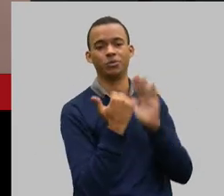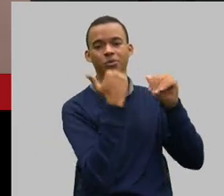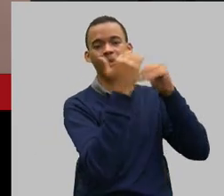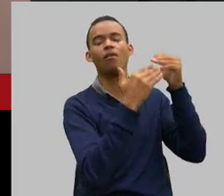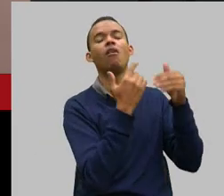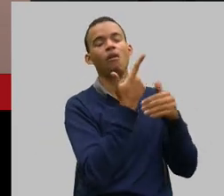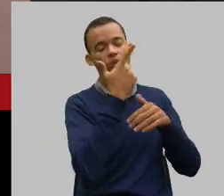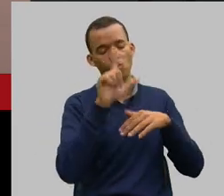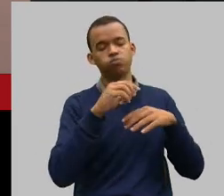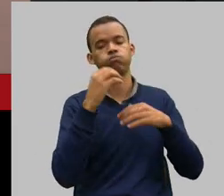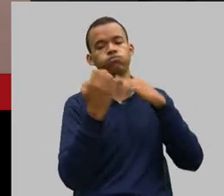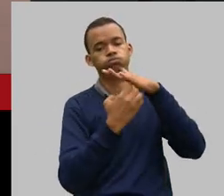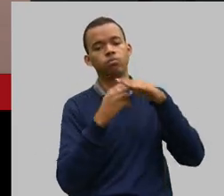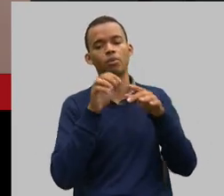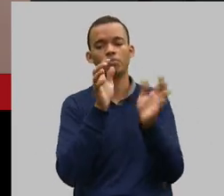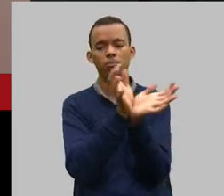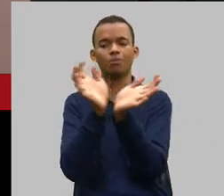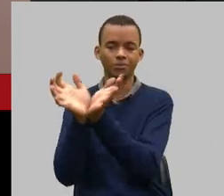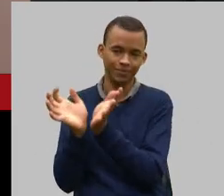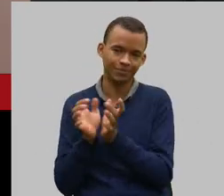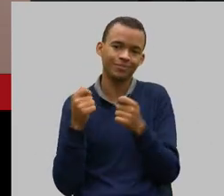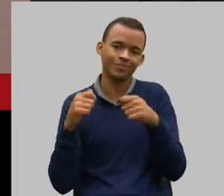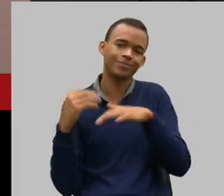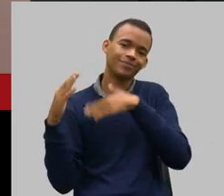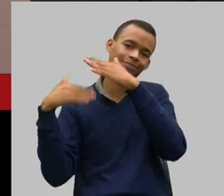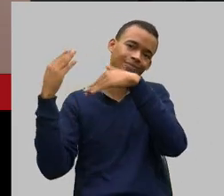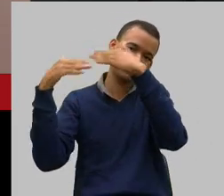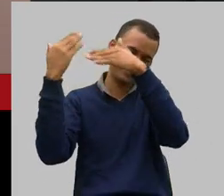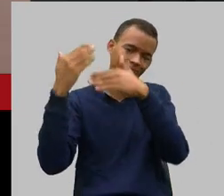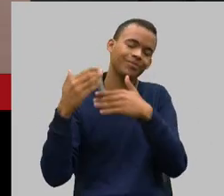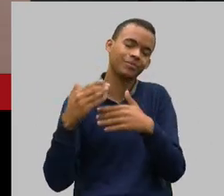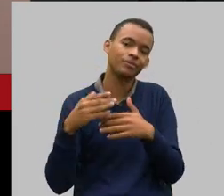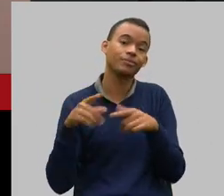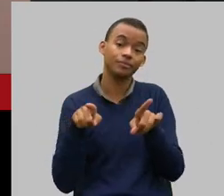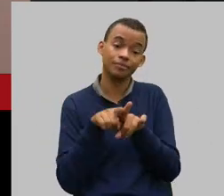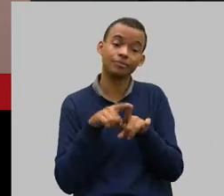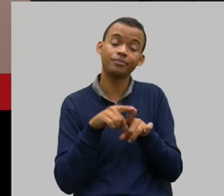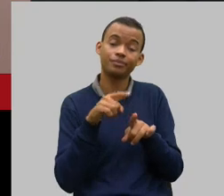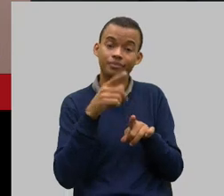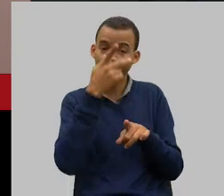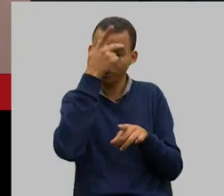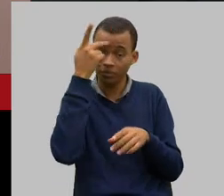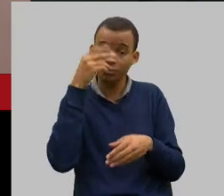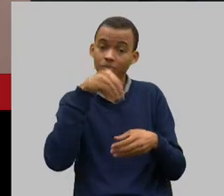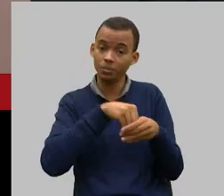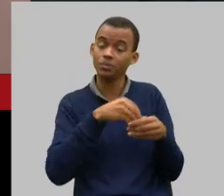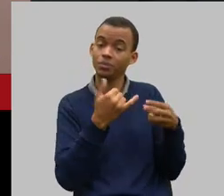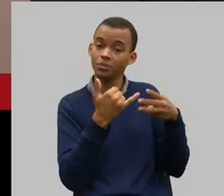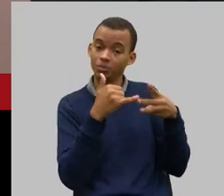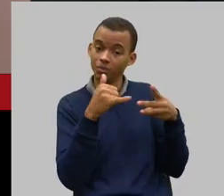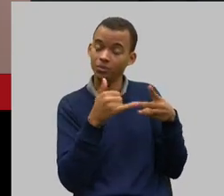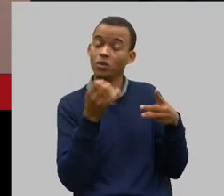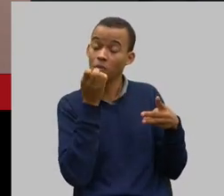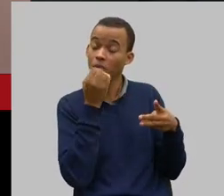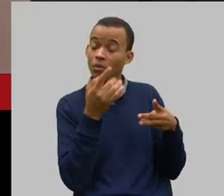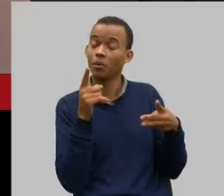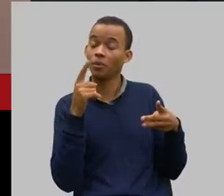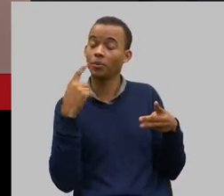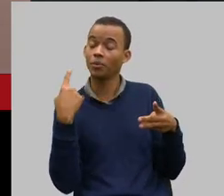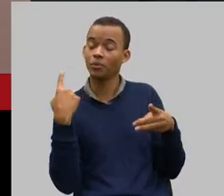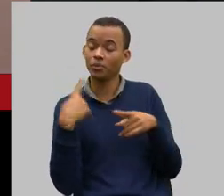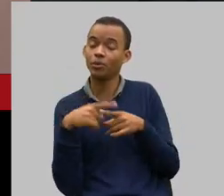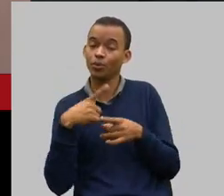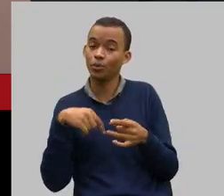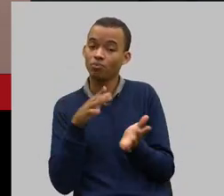importante a palavra do senhor que acho que até pra equipe da semig que tá aqui ouvir e escutar o reconhecimento do trabalho que tem sido